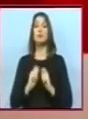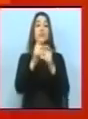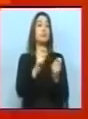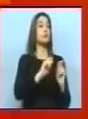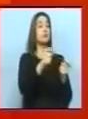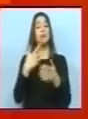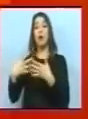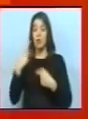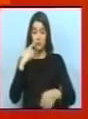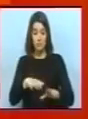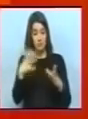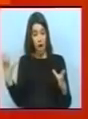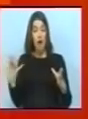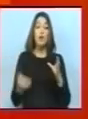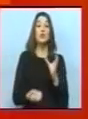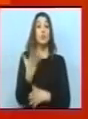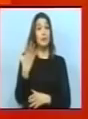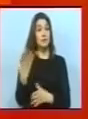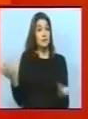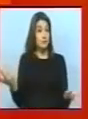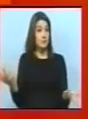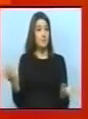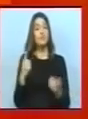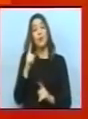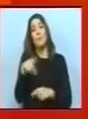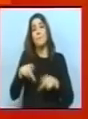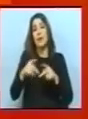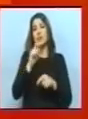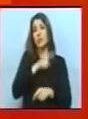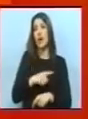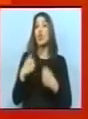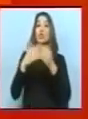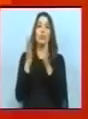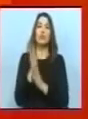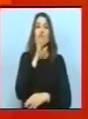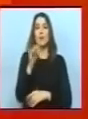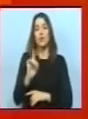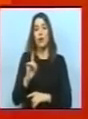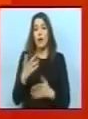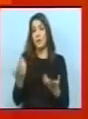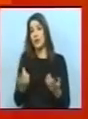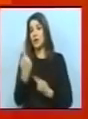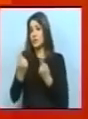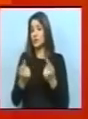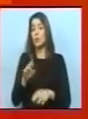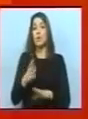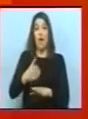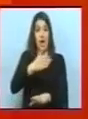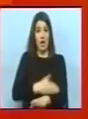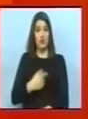que sirva para todas as famílias, portanto, mas é, de facto, um daqueles que, por exemplo, quando se faz antecipadamente, antes do